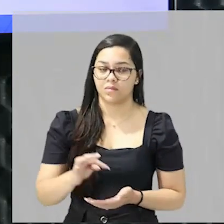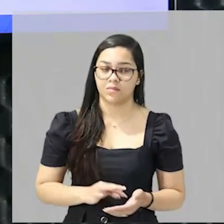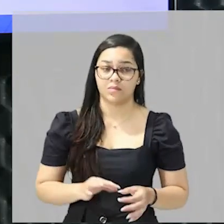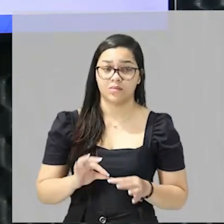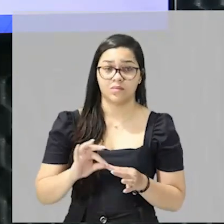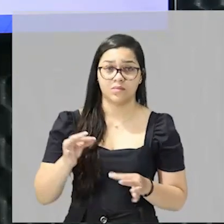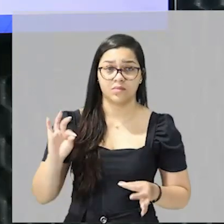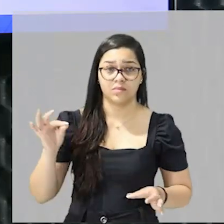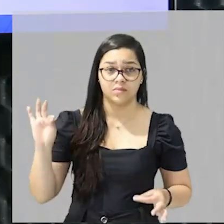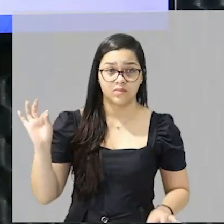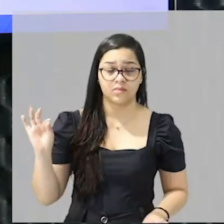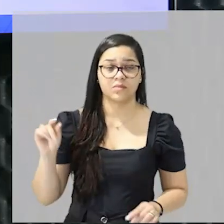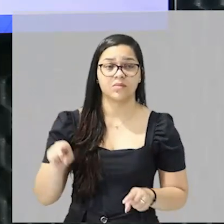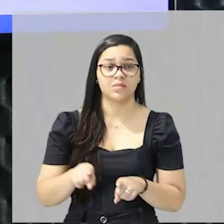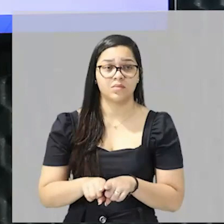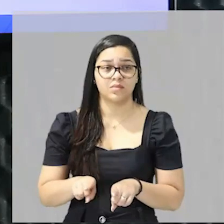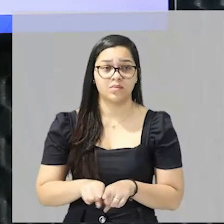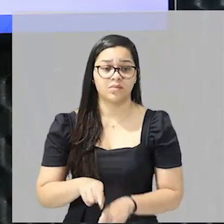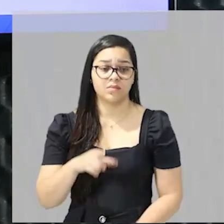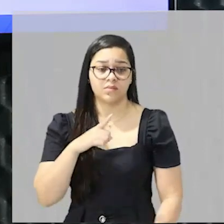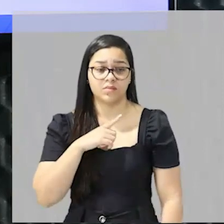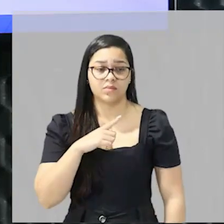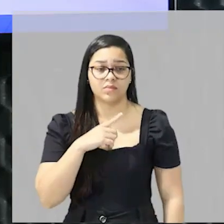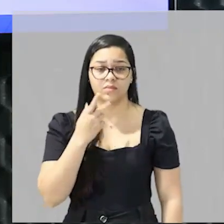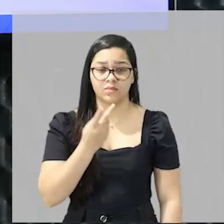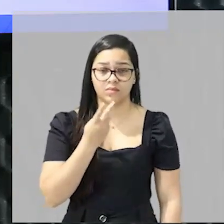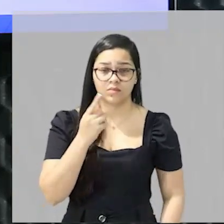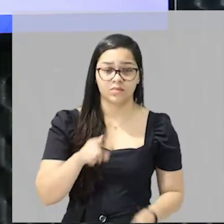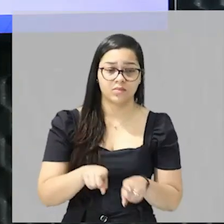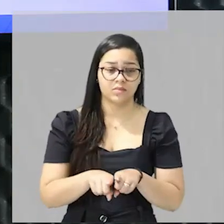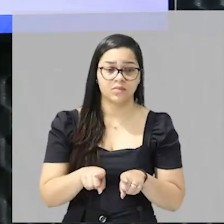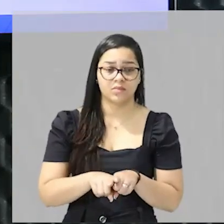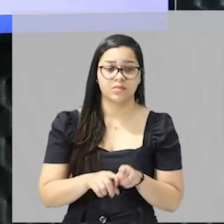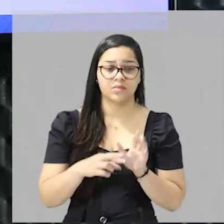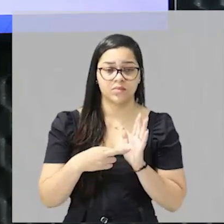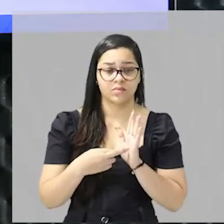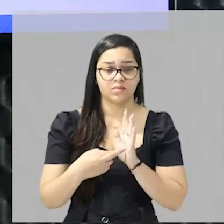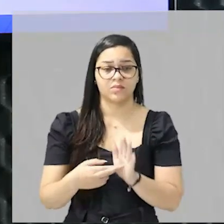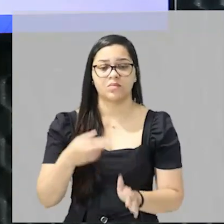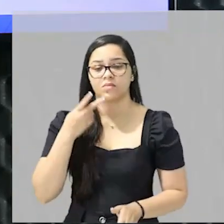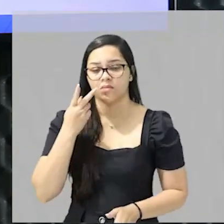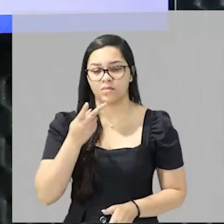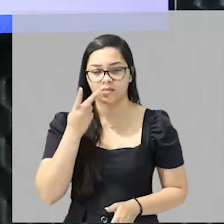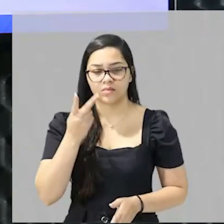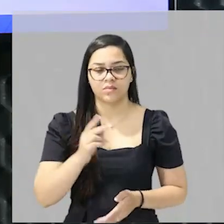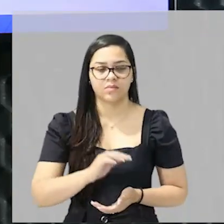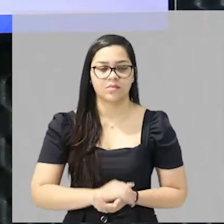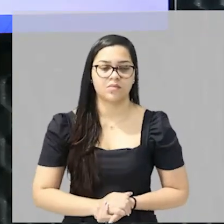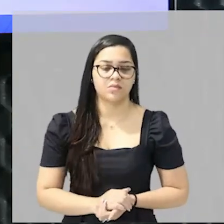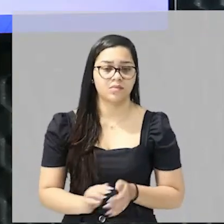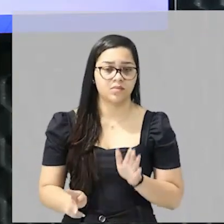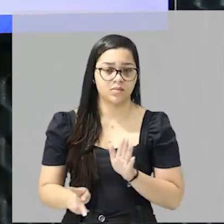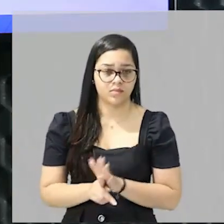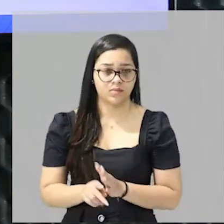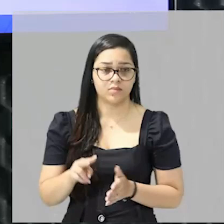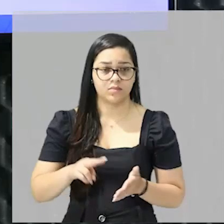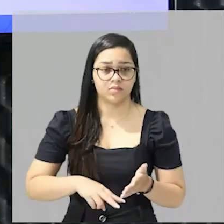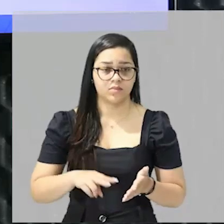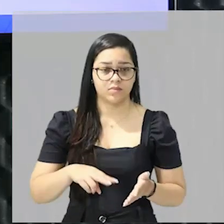É um fragmento que também tem falas, que também representa diálogos. A passagem do romance da